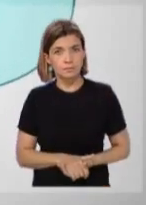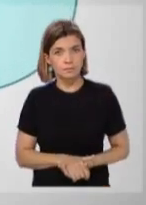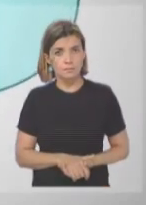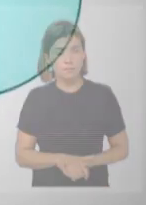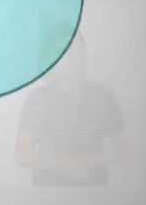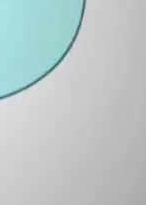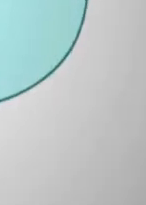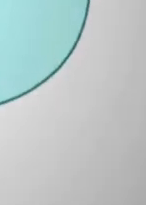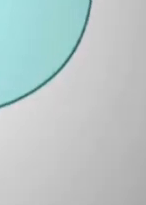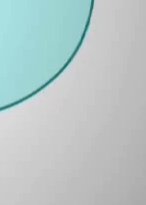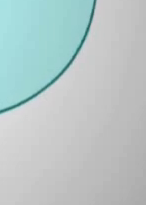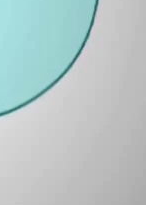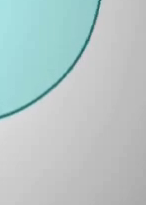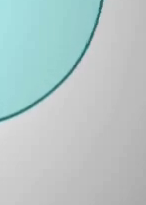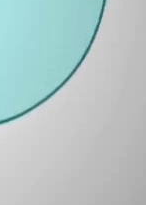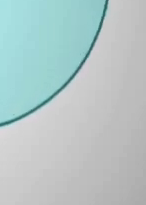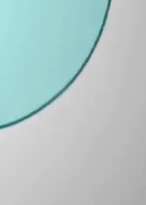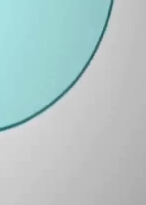nutrientes.